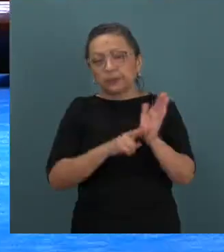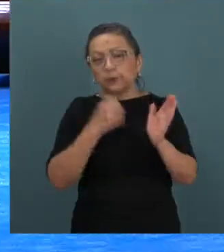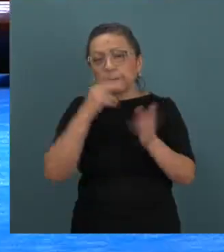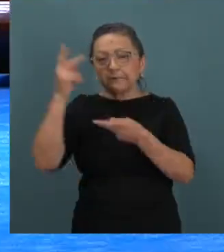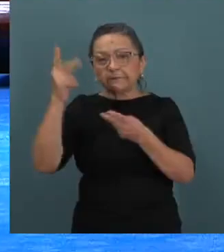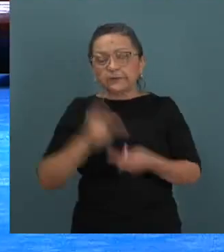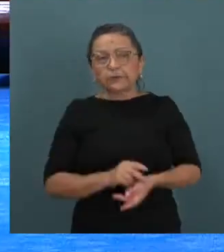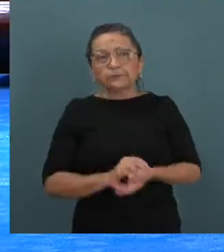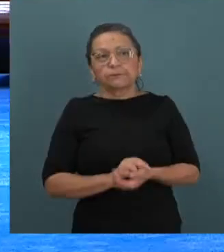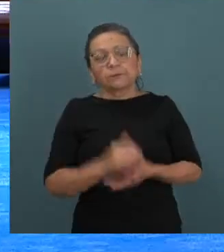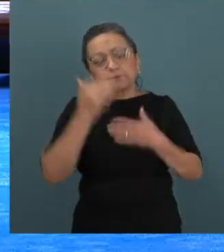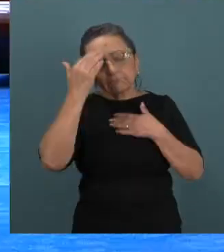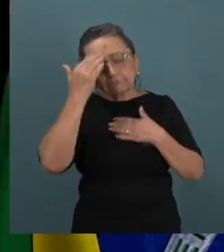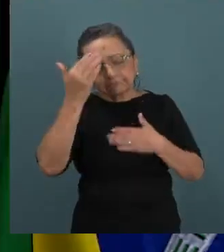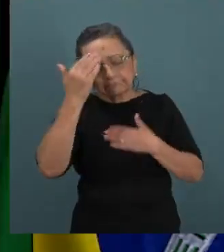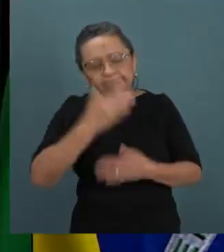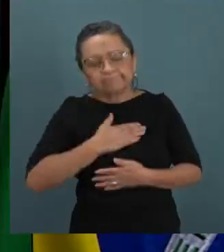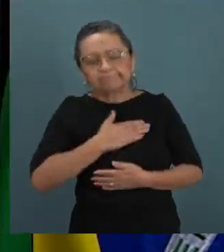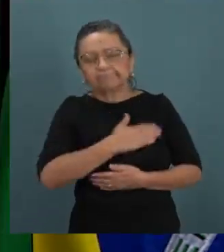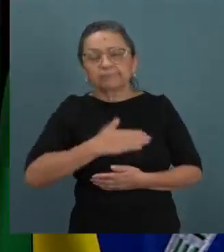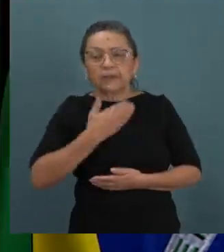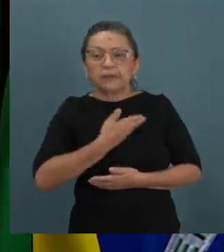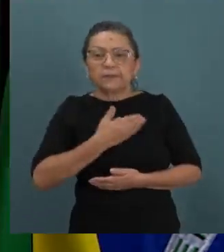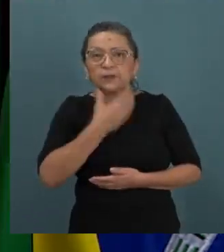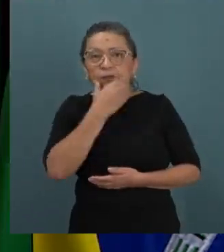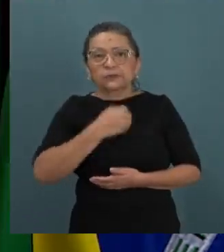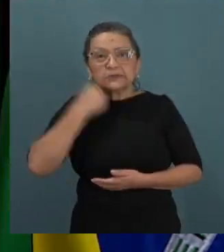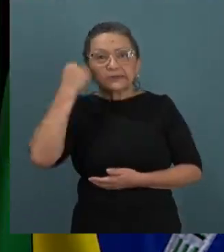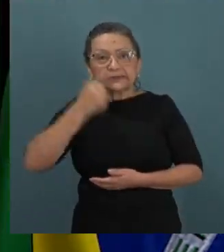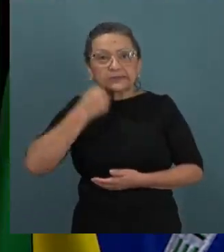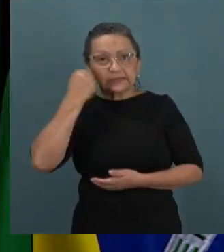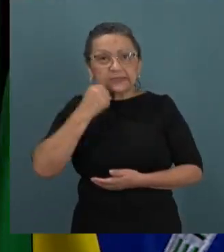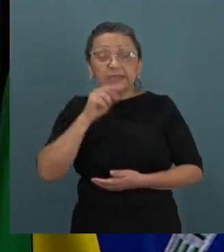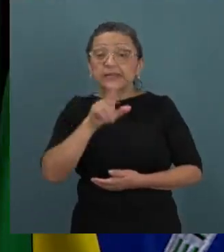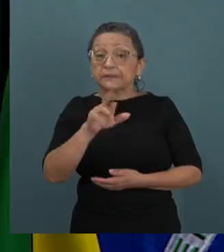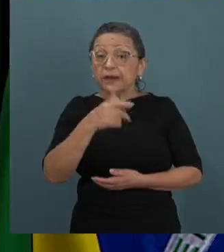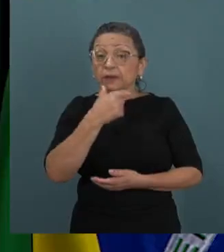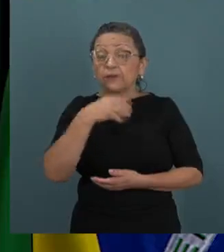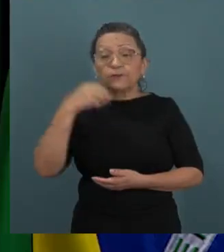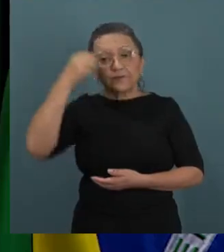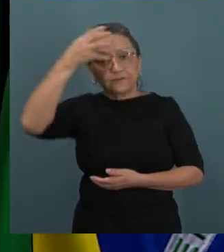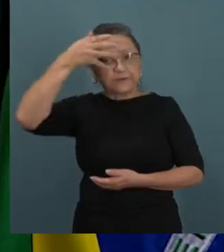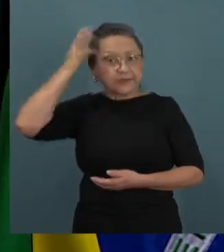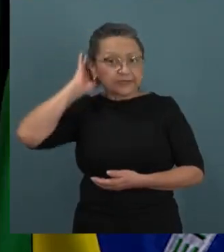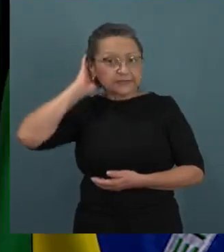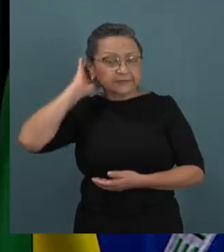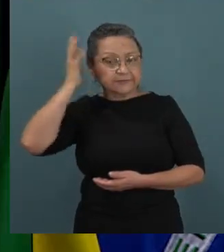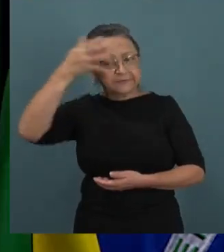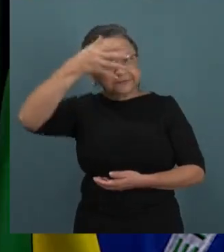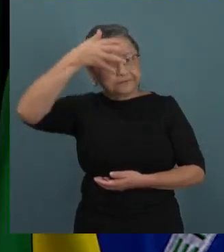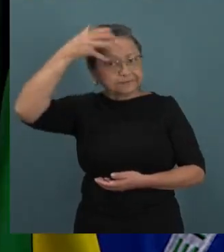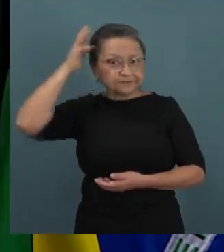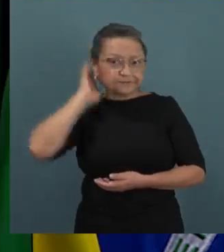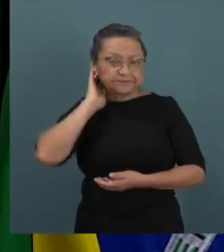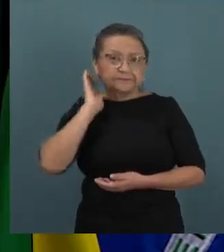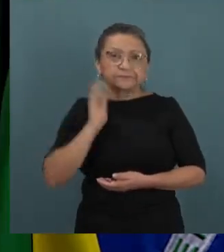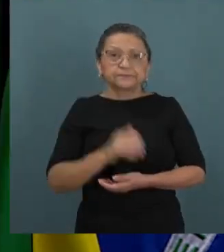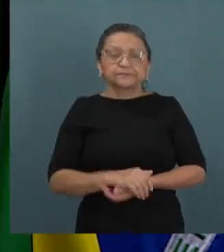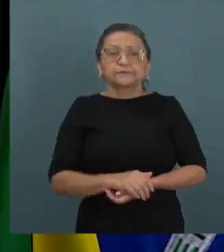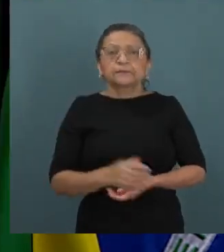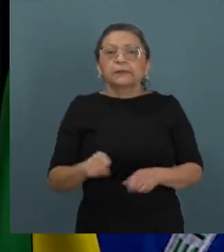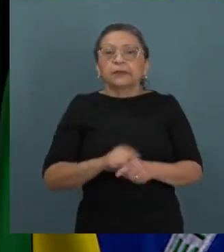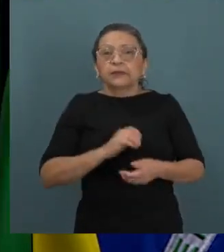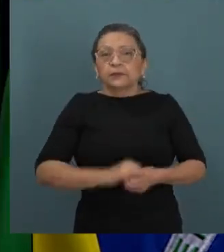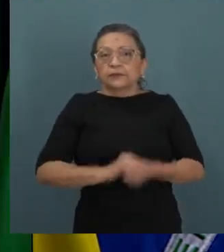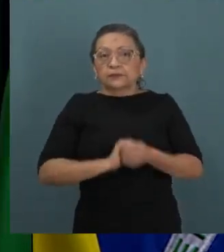Muito obrigado, meu querido amigo, senador, meu querido irmão veneziano Vital do Rego. Quero saudar